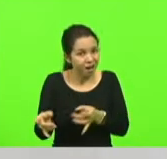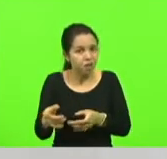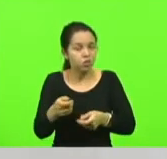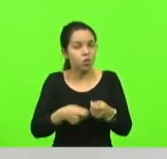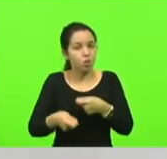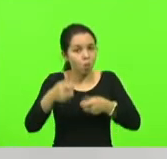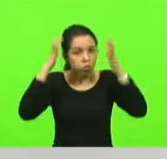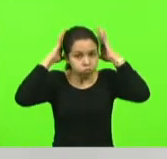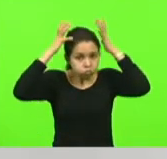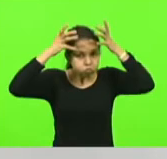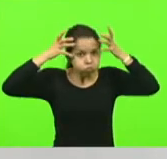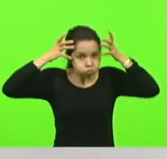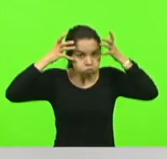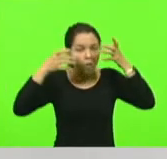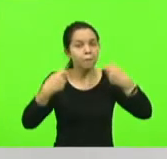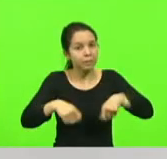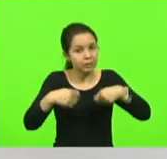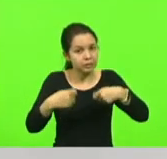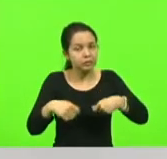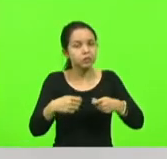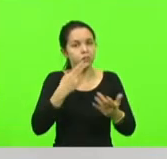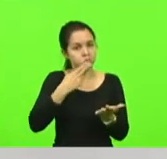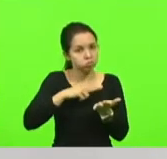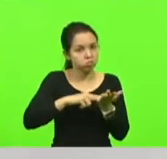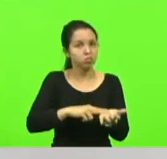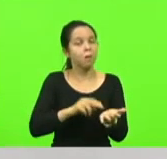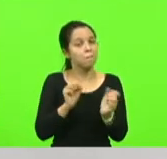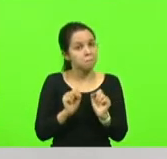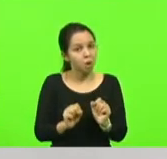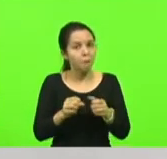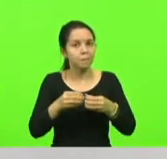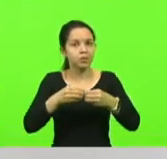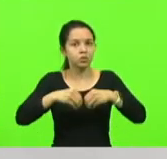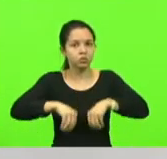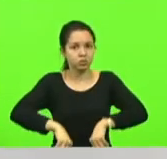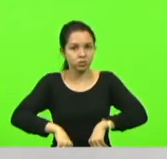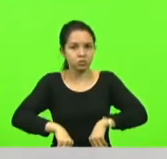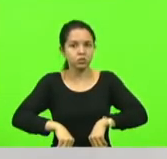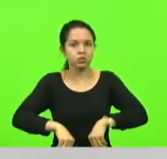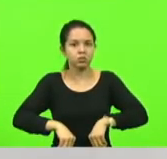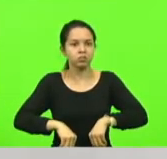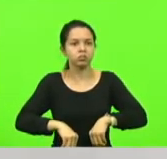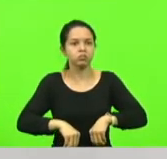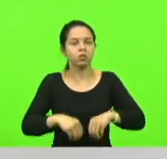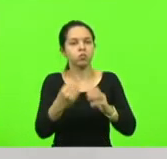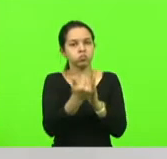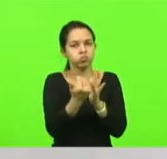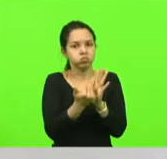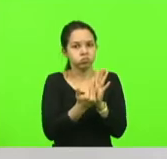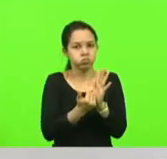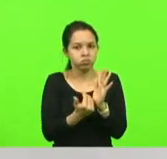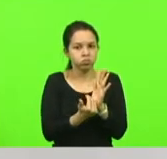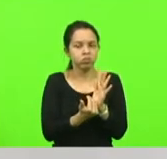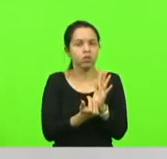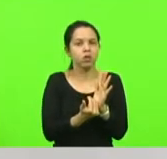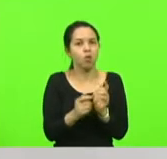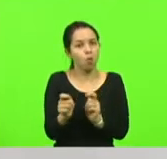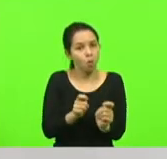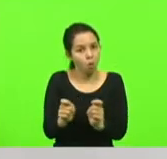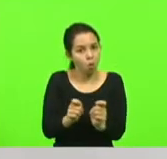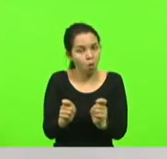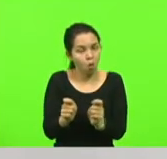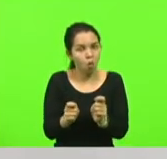favorável à certificação e entende como muito prejudicial a falta de parâmetros para a produção e controle de selos.